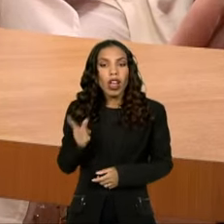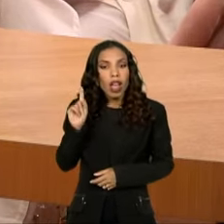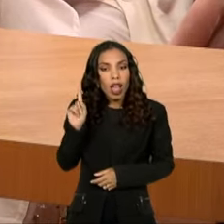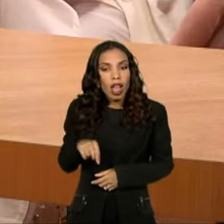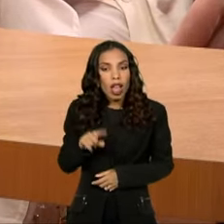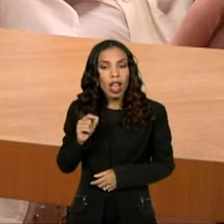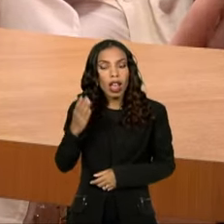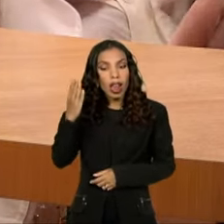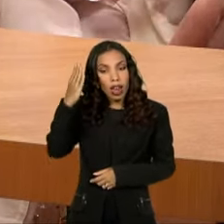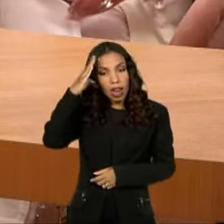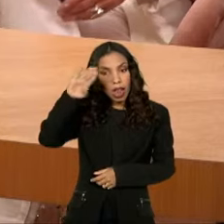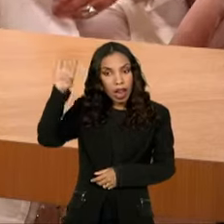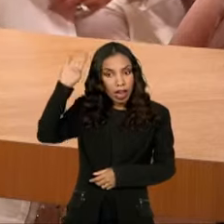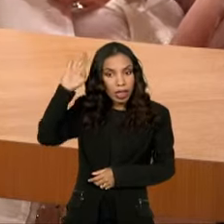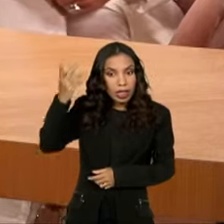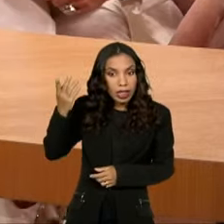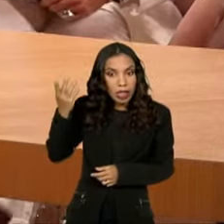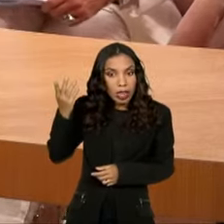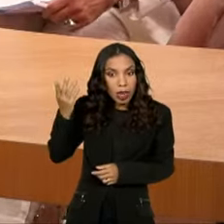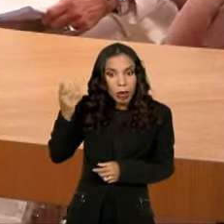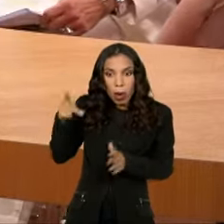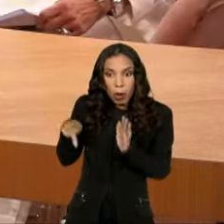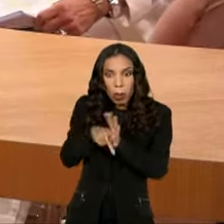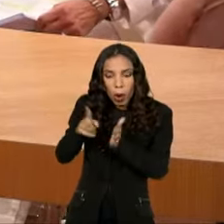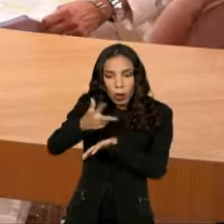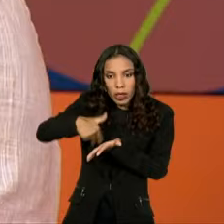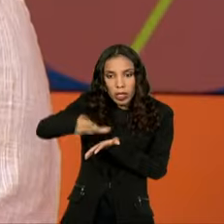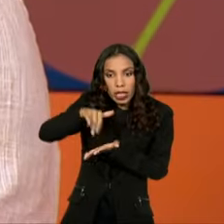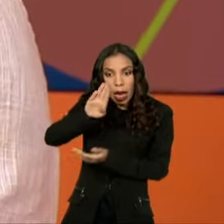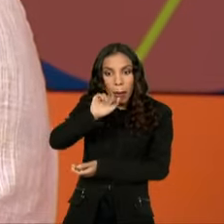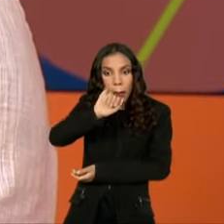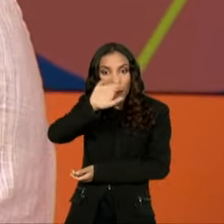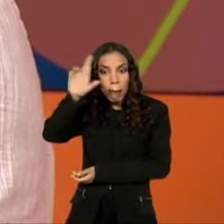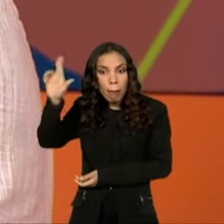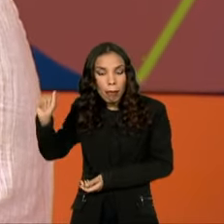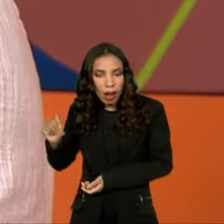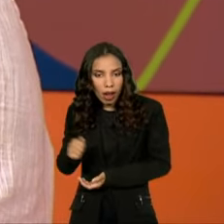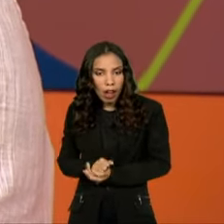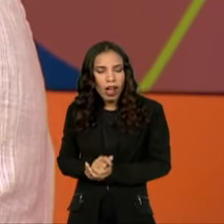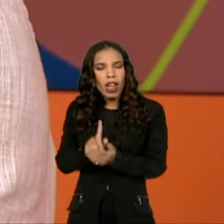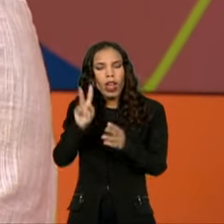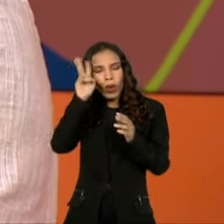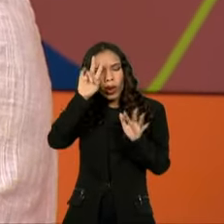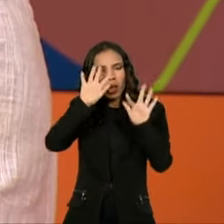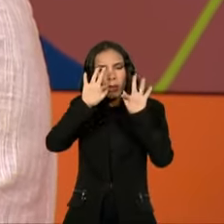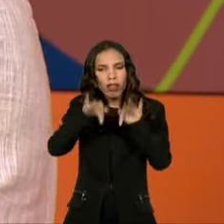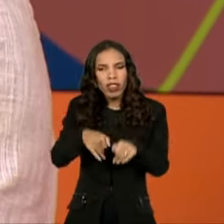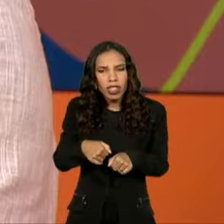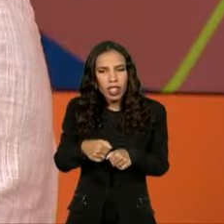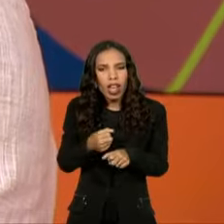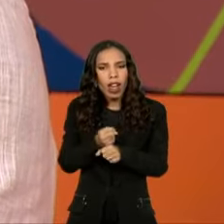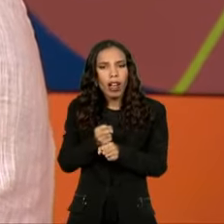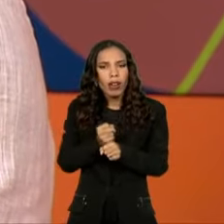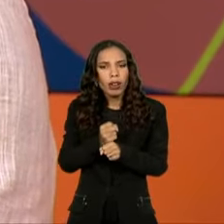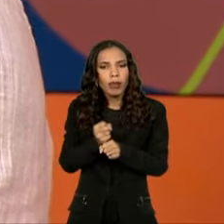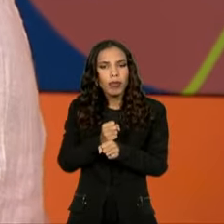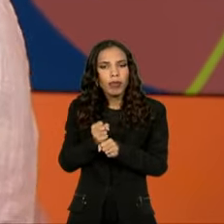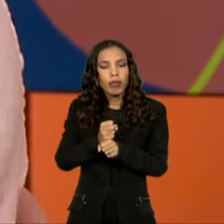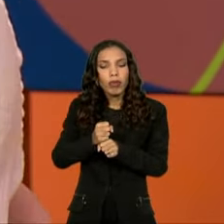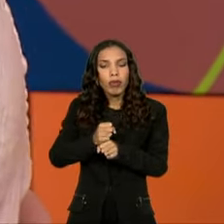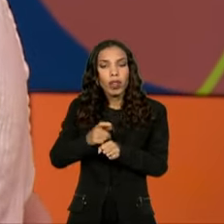na academia de dança, ela dançando, na barra, Léo. Eu lembro de um final de ano na Globo que aparecia os...